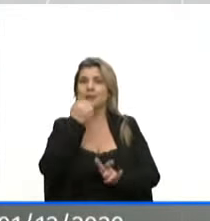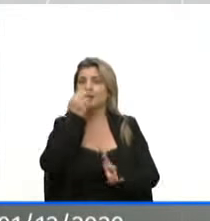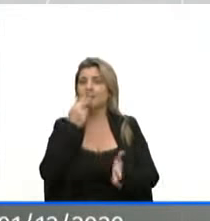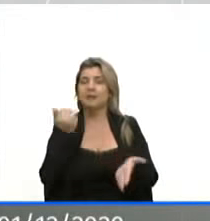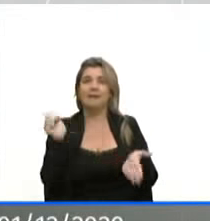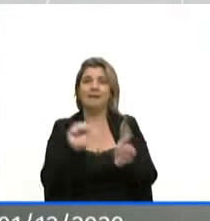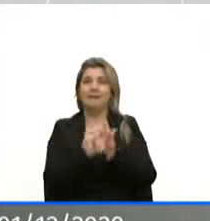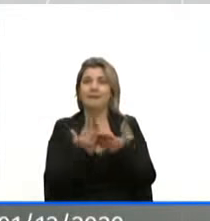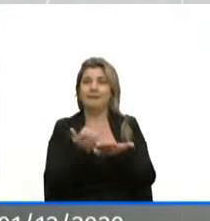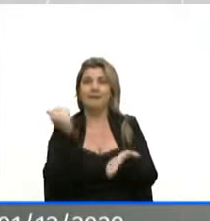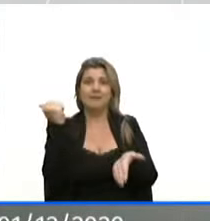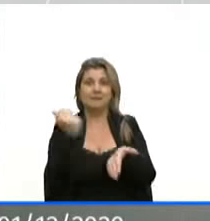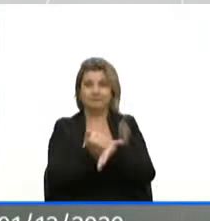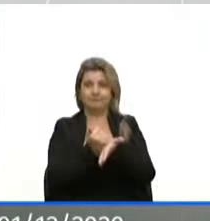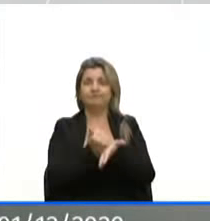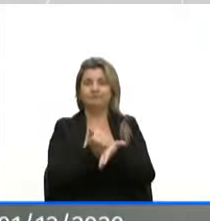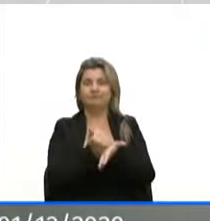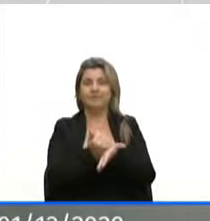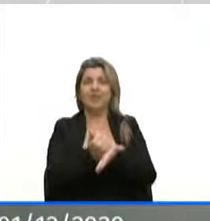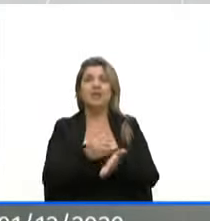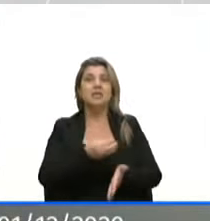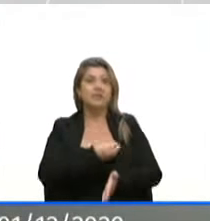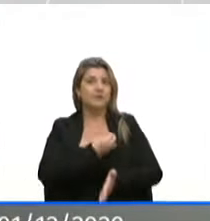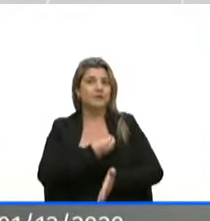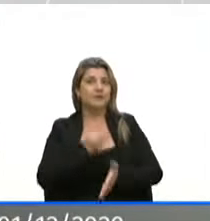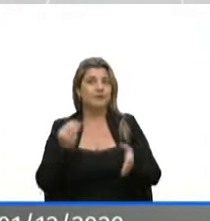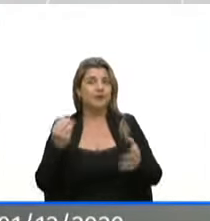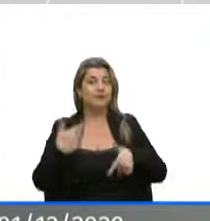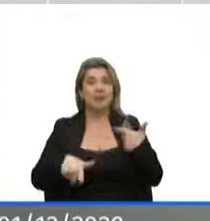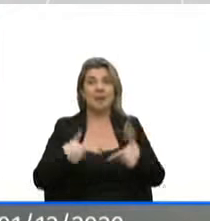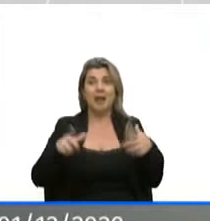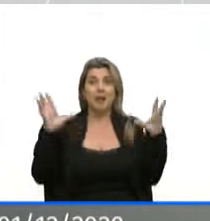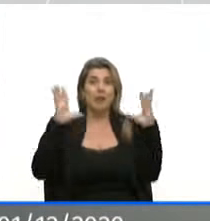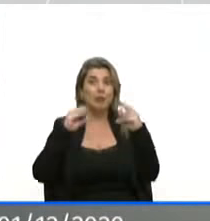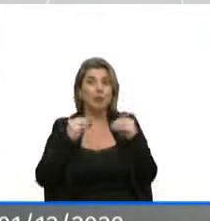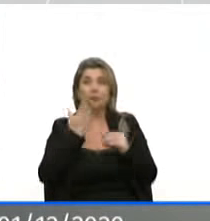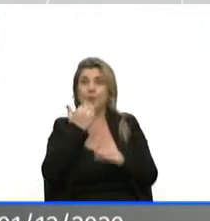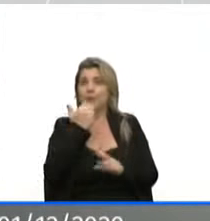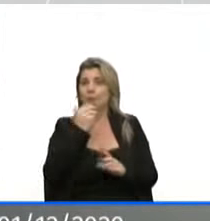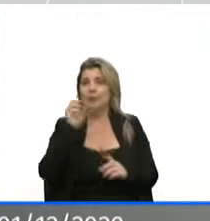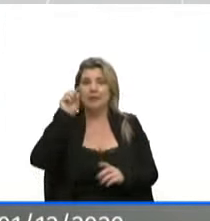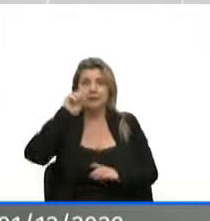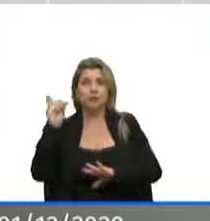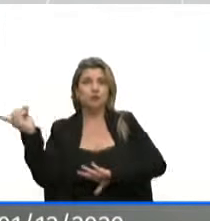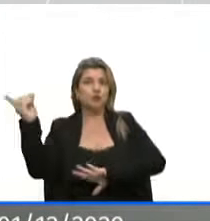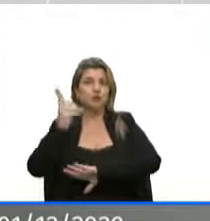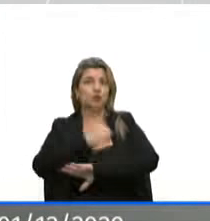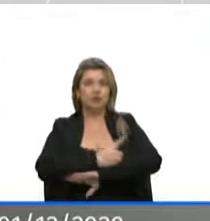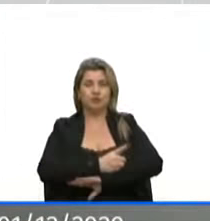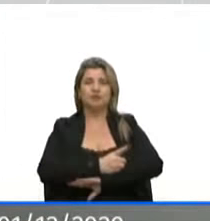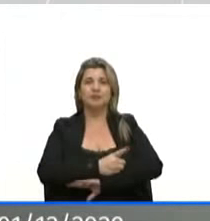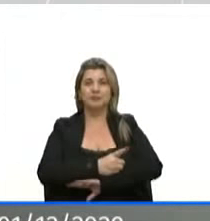pessoas que vivem, praticamente trabalham à noite para comer de dia. Então, minha grande preocupação com os